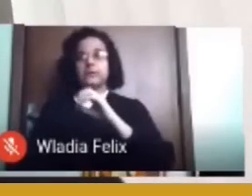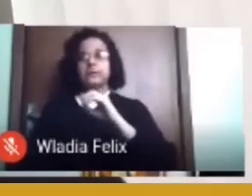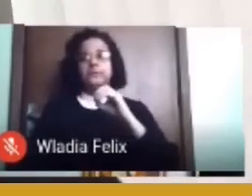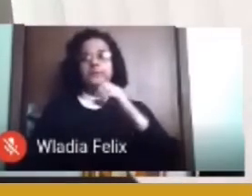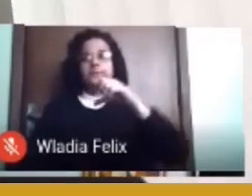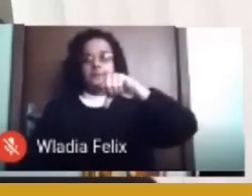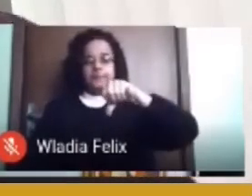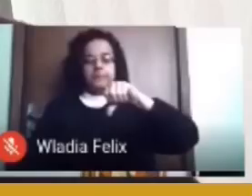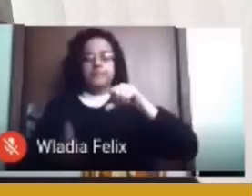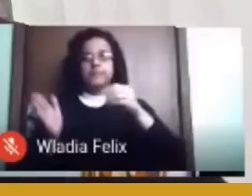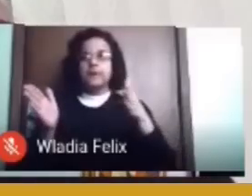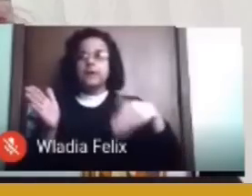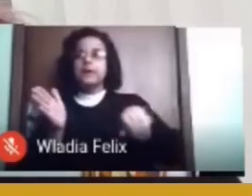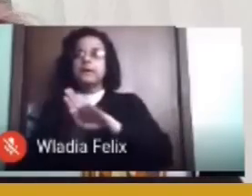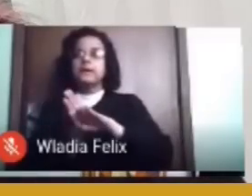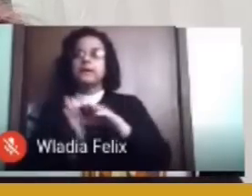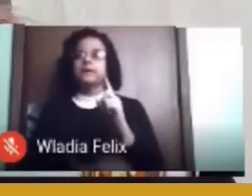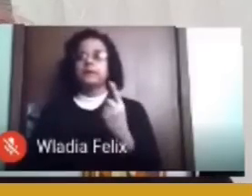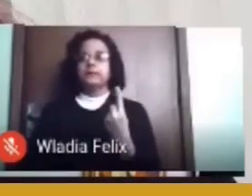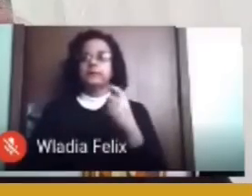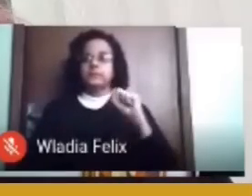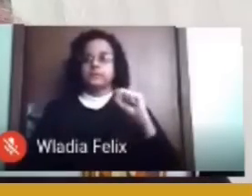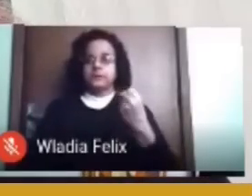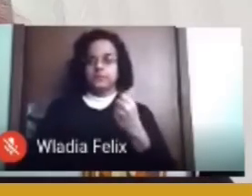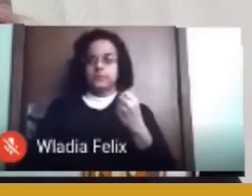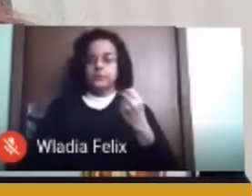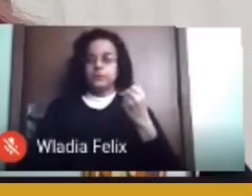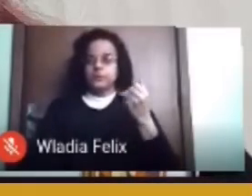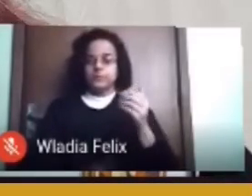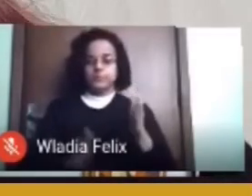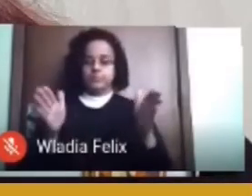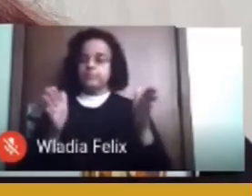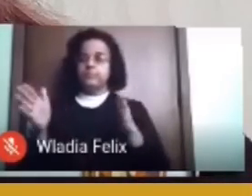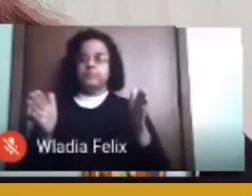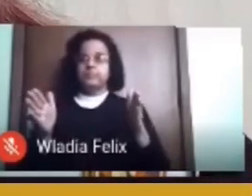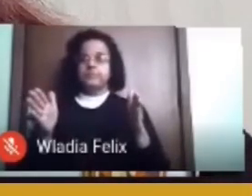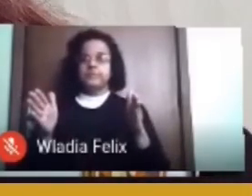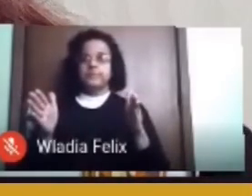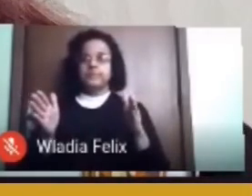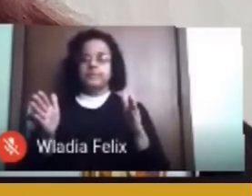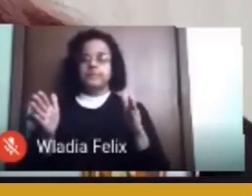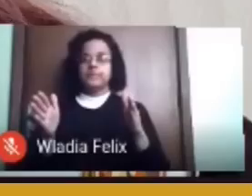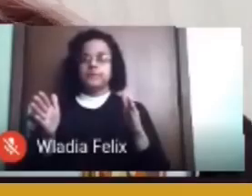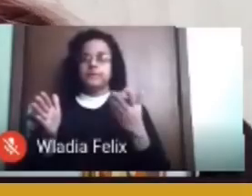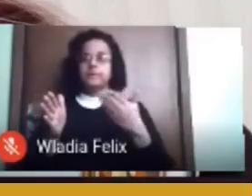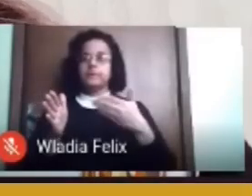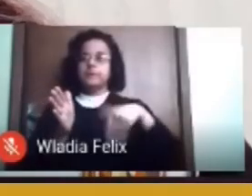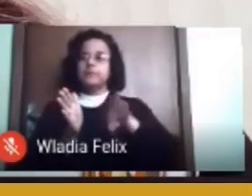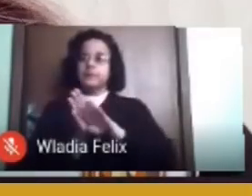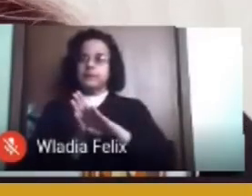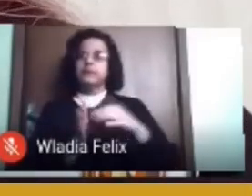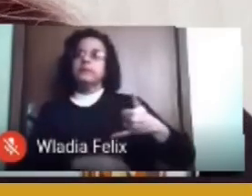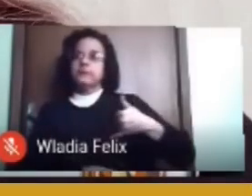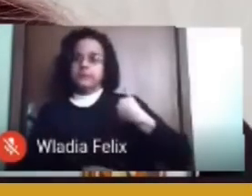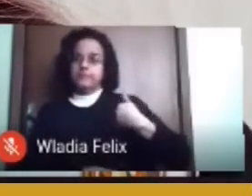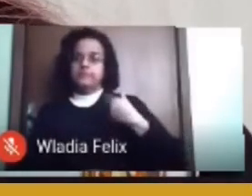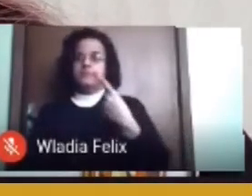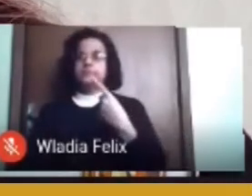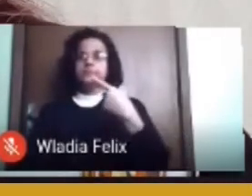aqui de até adolescentes até 17 anos, né? Então, podemos ver a negligência em primeiro lugar e a